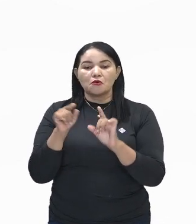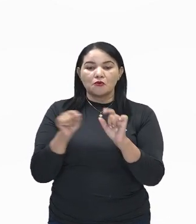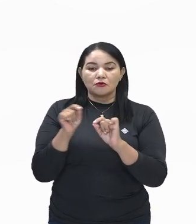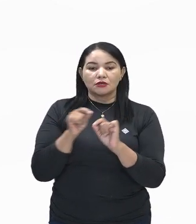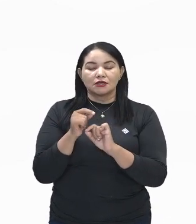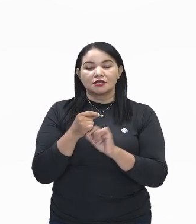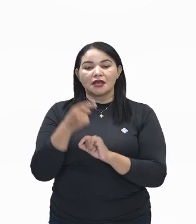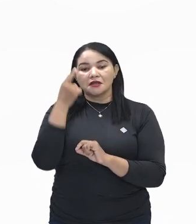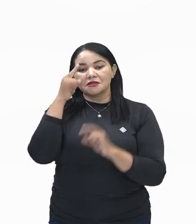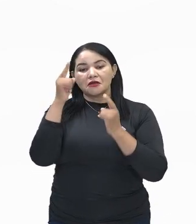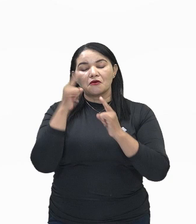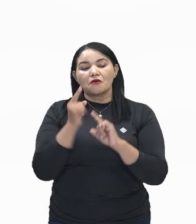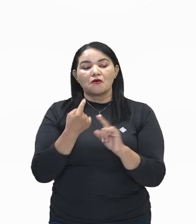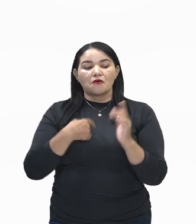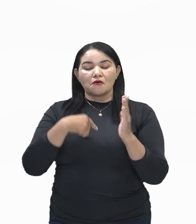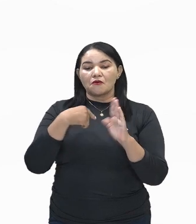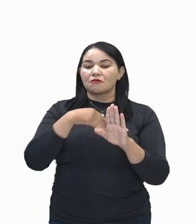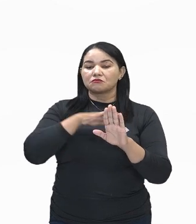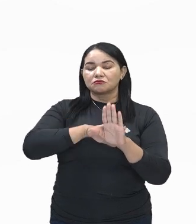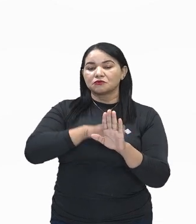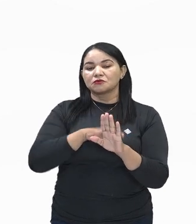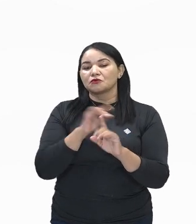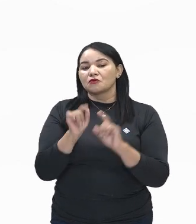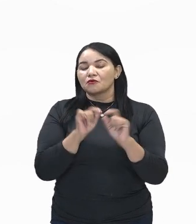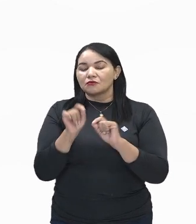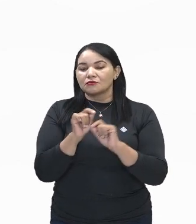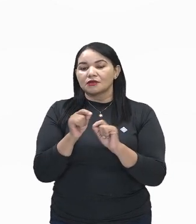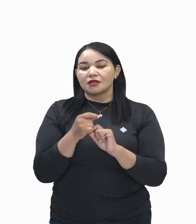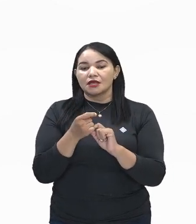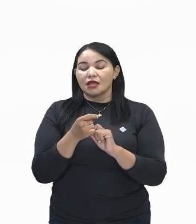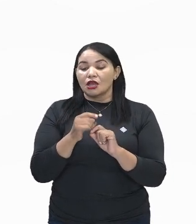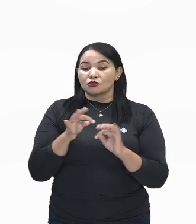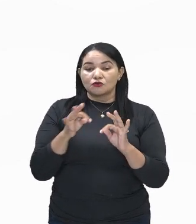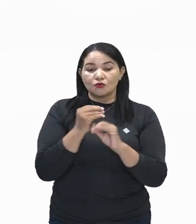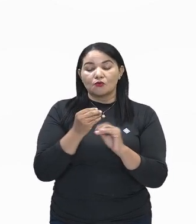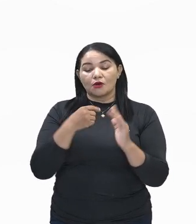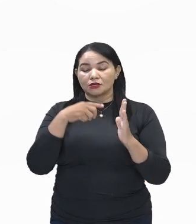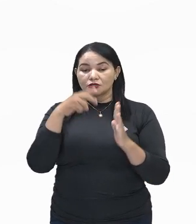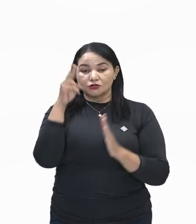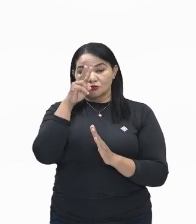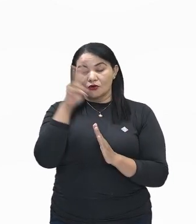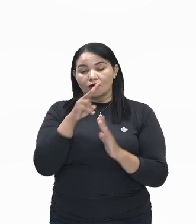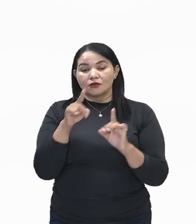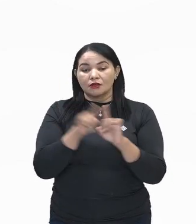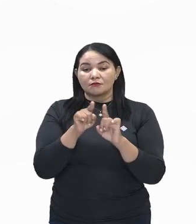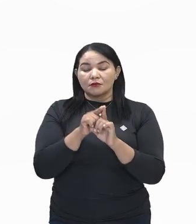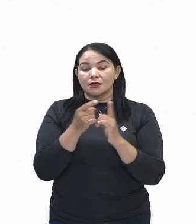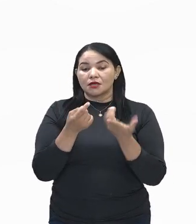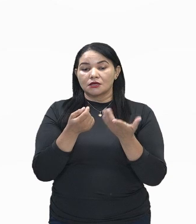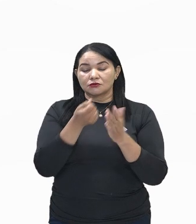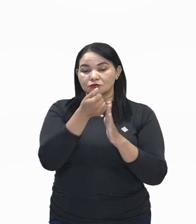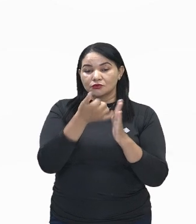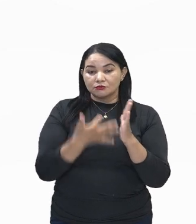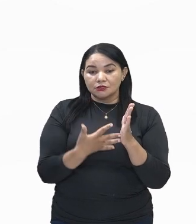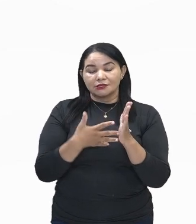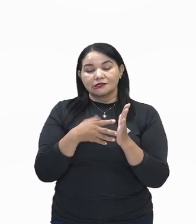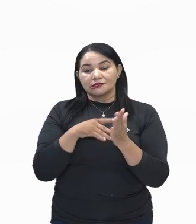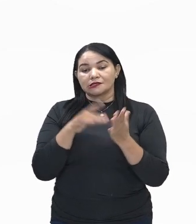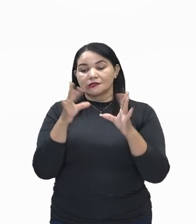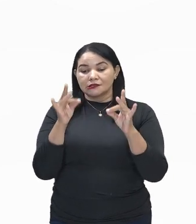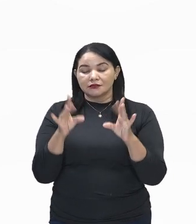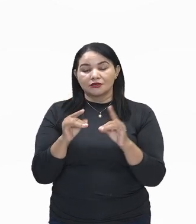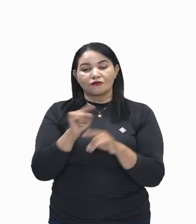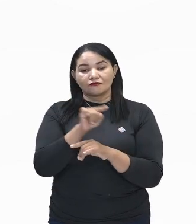ideologia desses partidos. Cada um tem a sua história e cada um tem aquilo que defendem. Podem ler que vocês vão